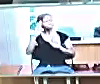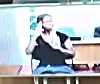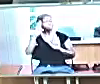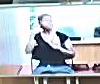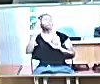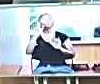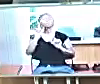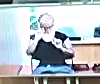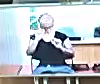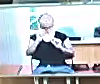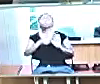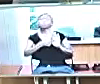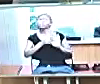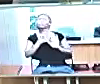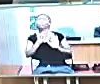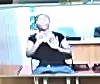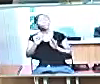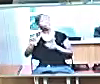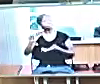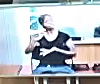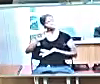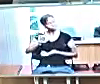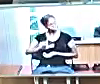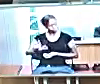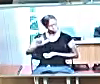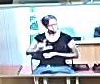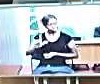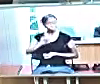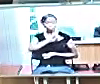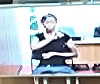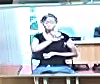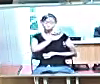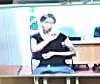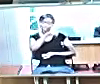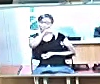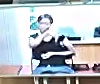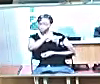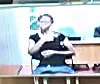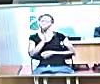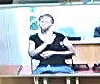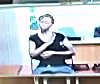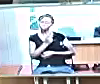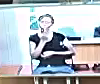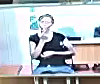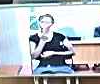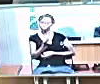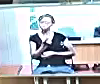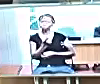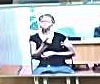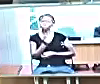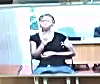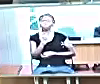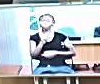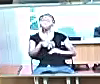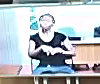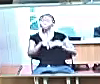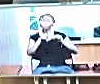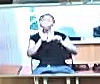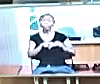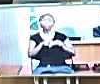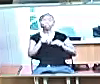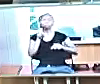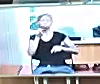mostrar que é logico que o jean reafirmou isso é por isso que o mundo o